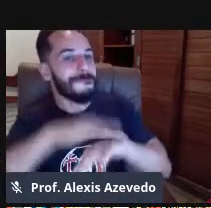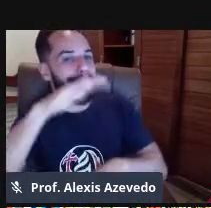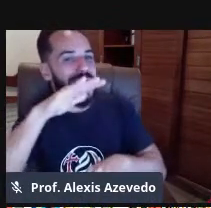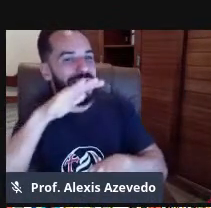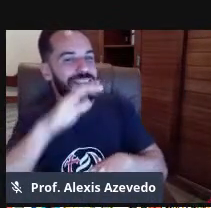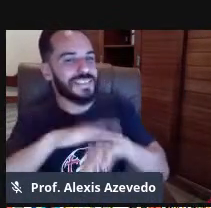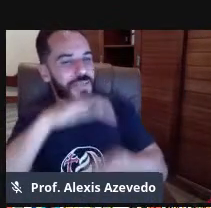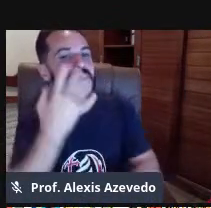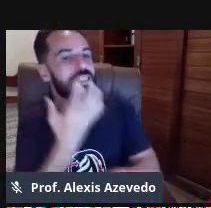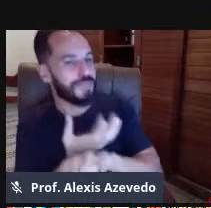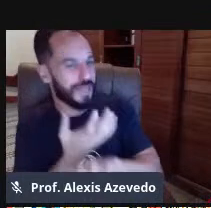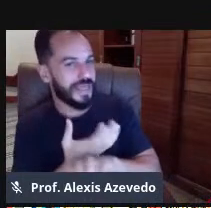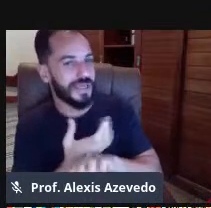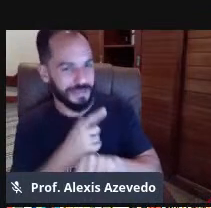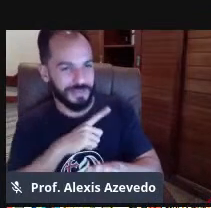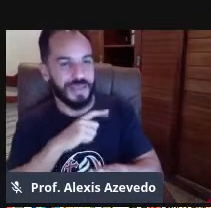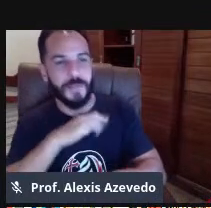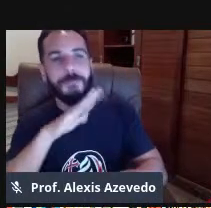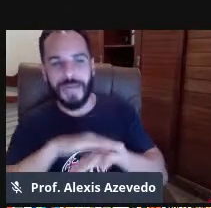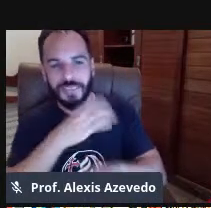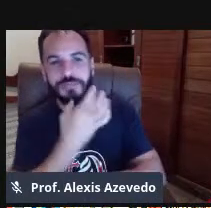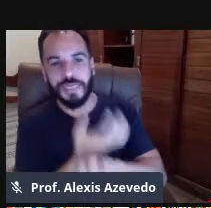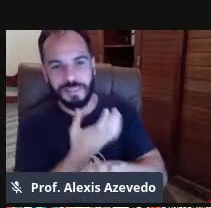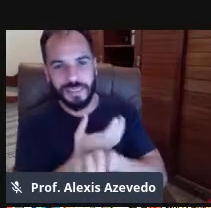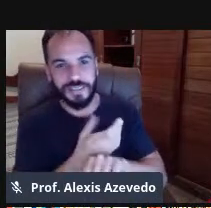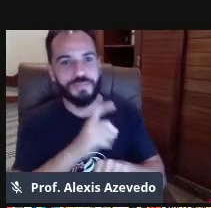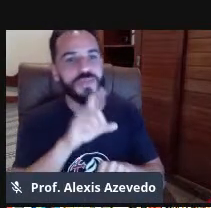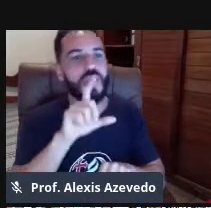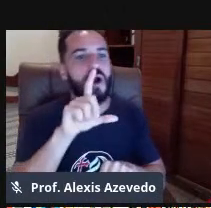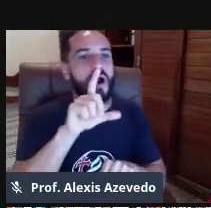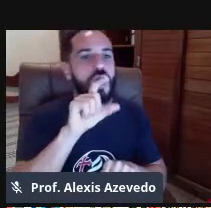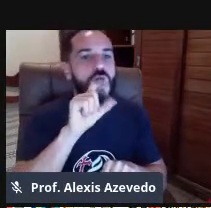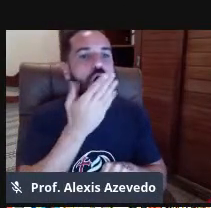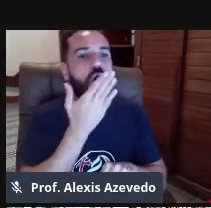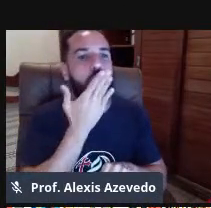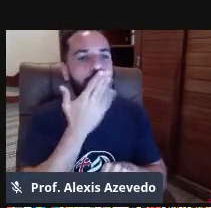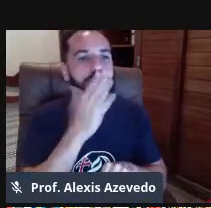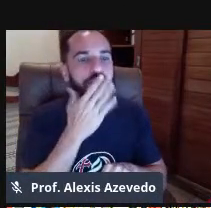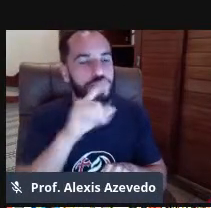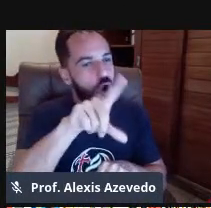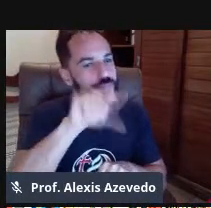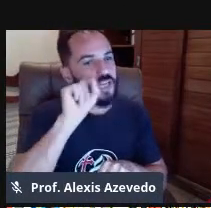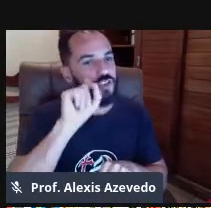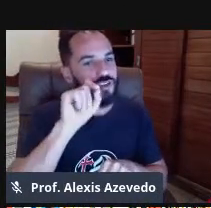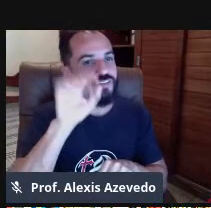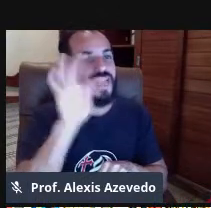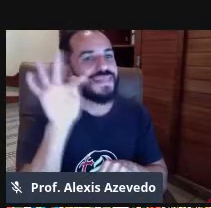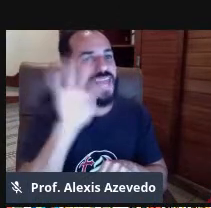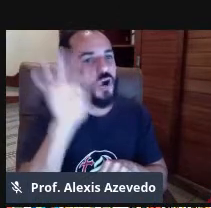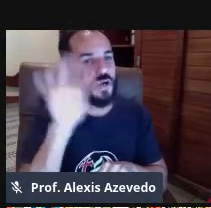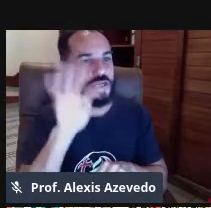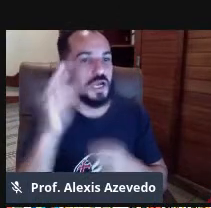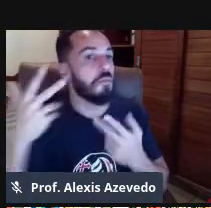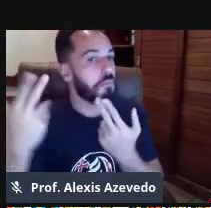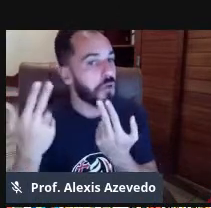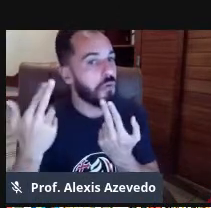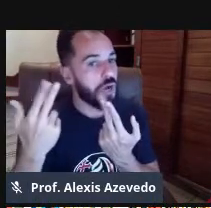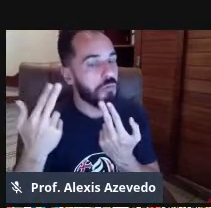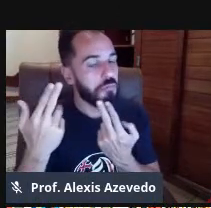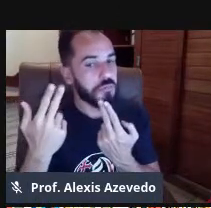no bacharelado. As optativas teóricas são praticamente as mesmas. Né? E aqui também